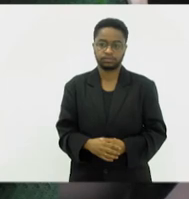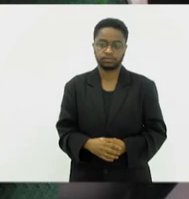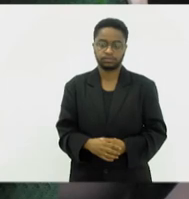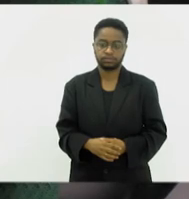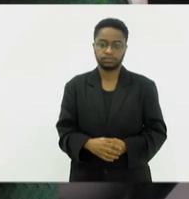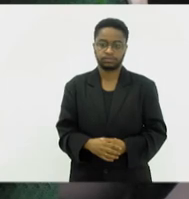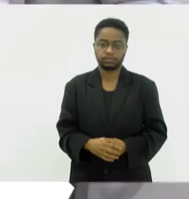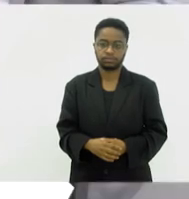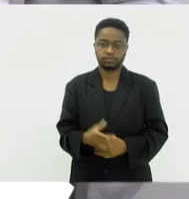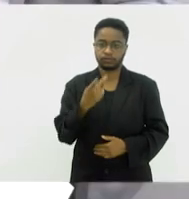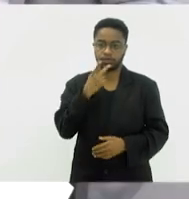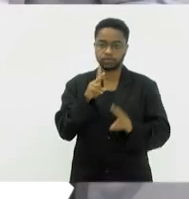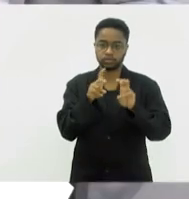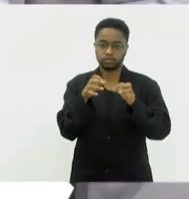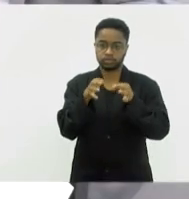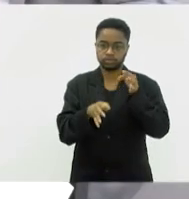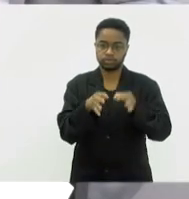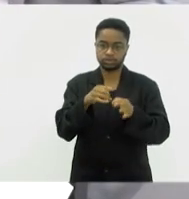Fala sobre justiça criminal,